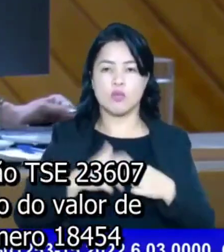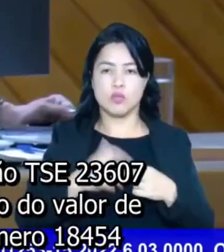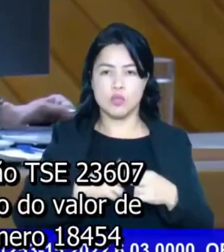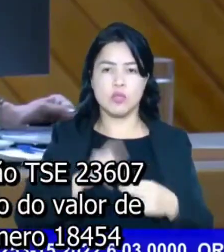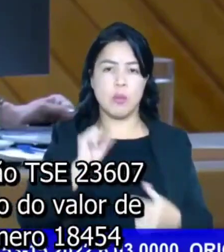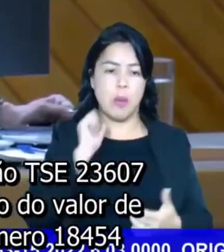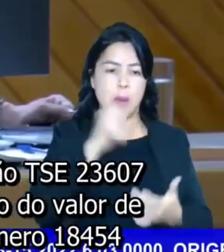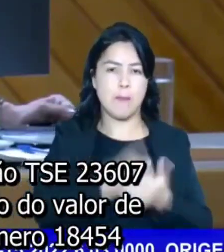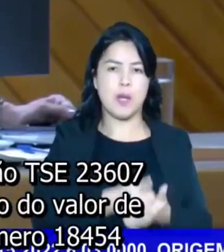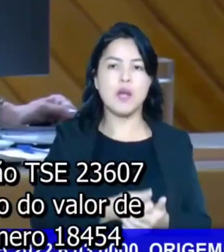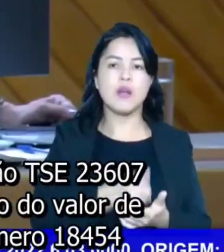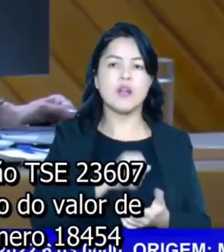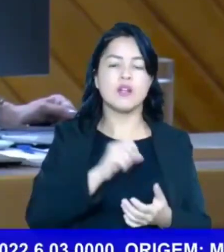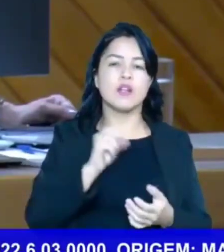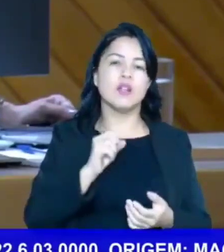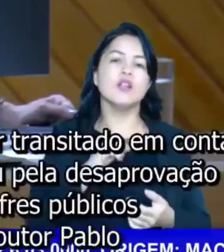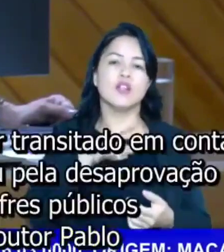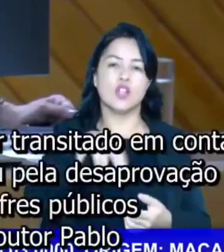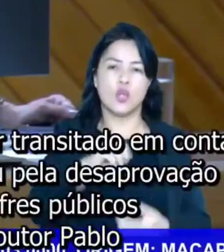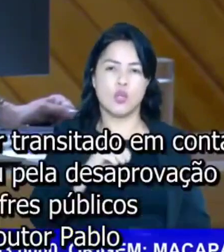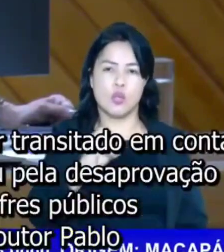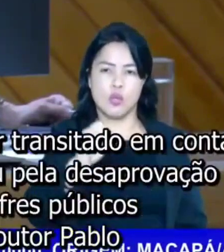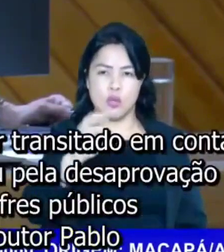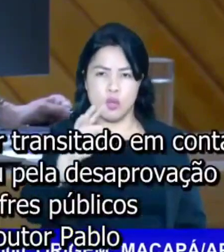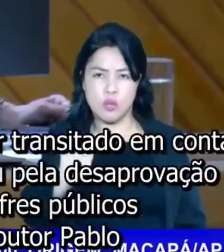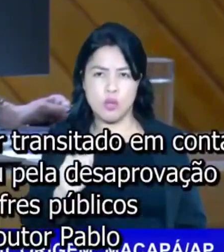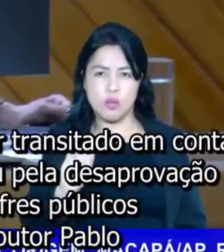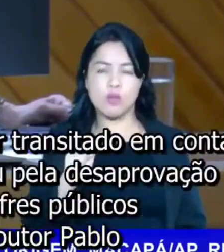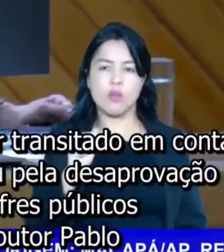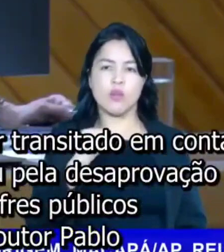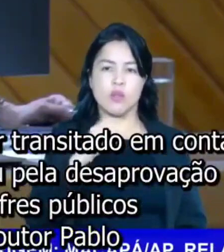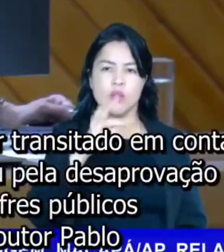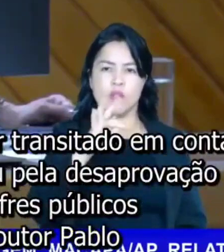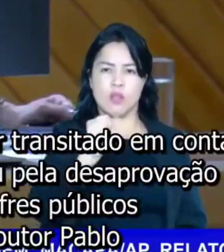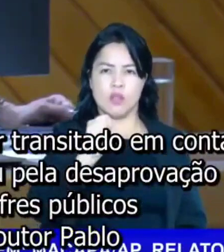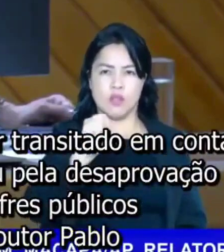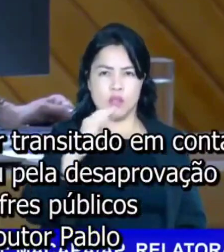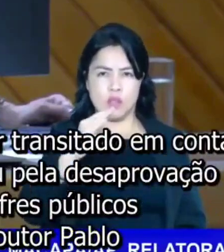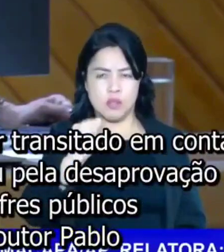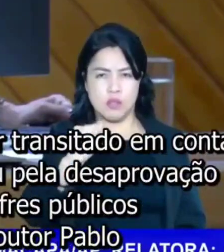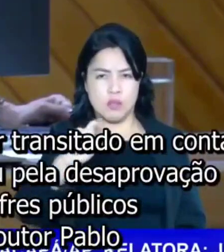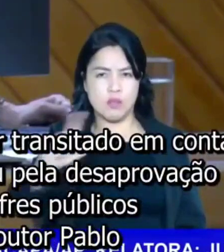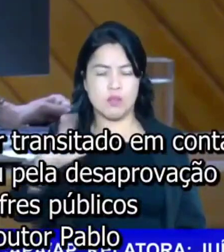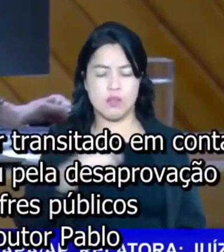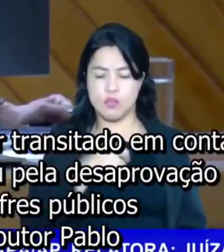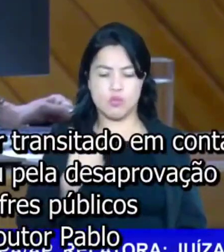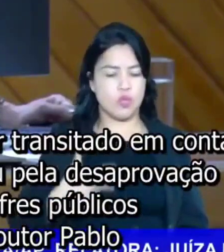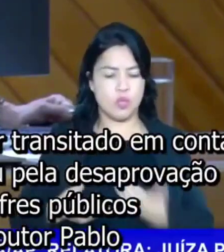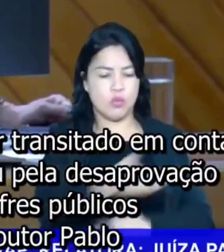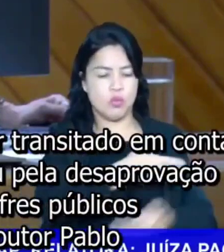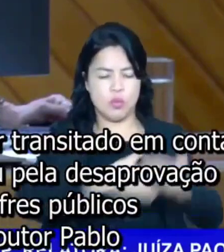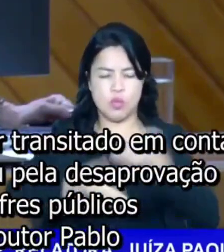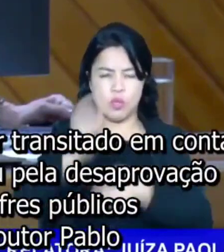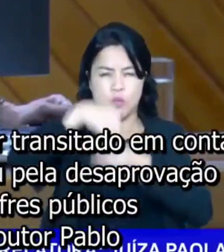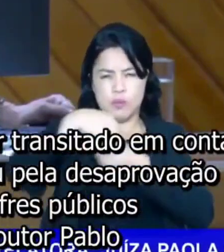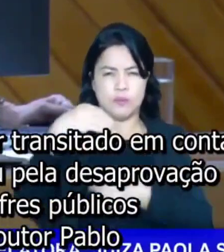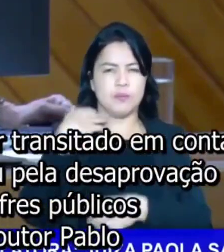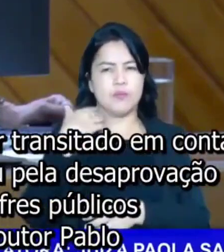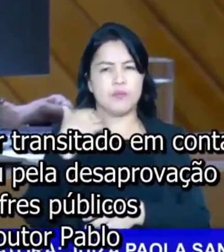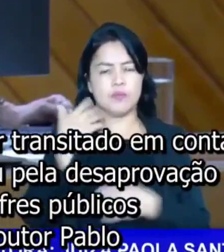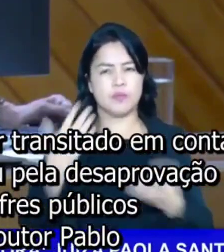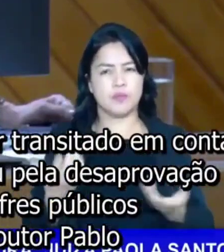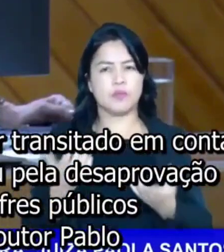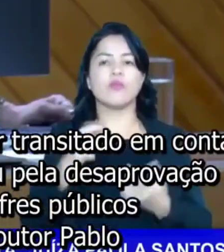número 18454, caracterizando como de origem não identificada, por não ter transitado em conta bancária.